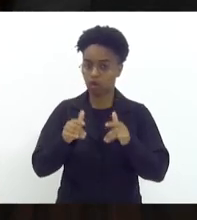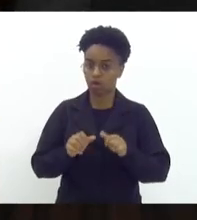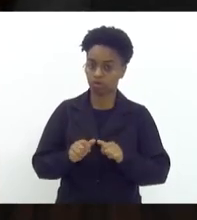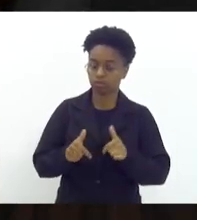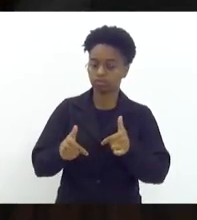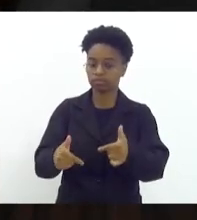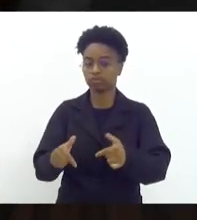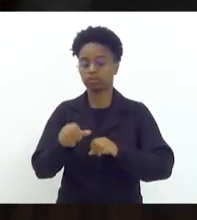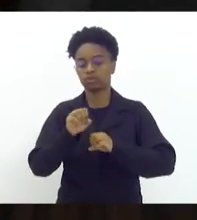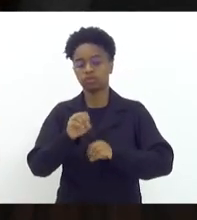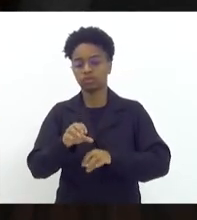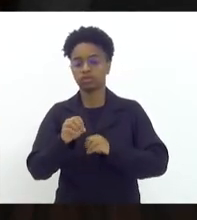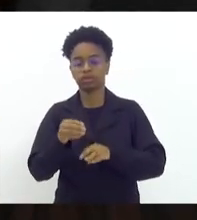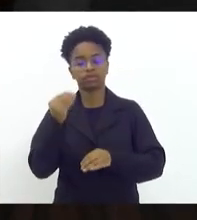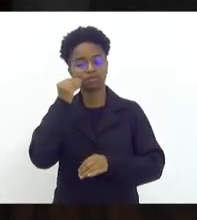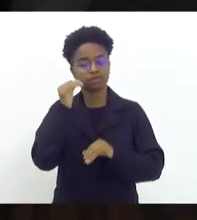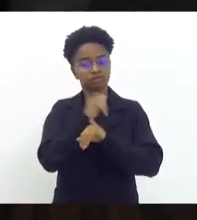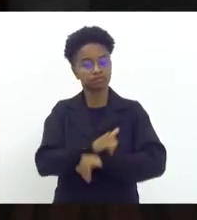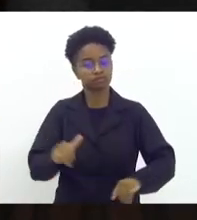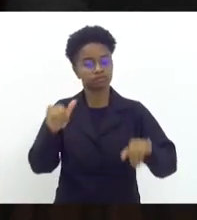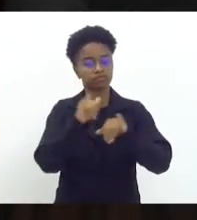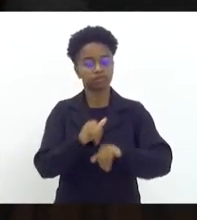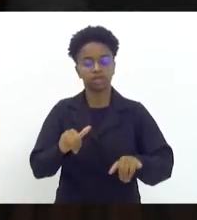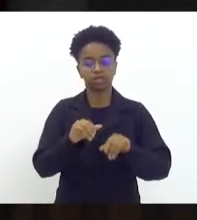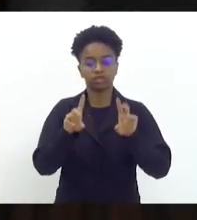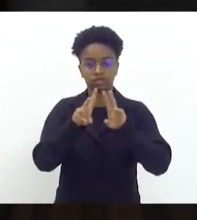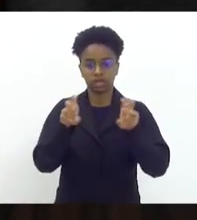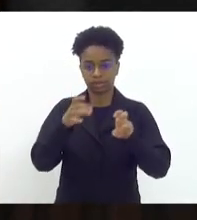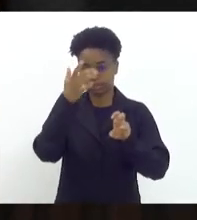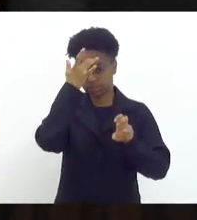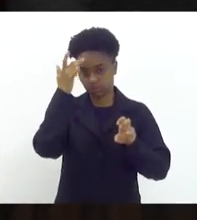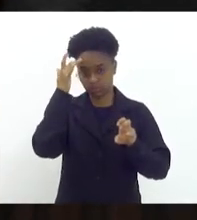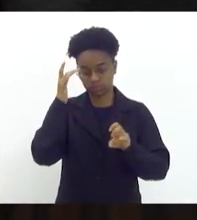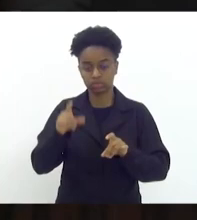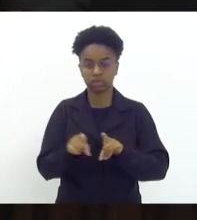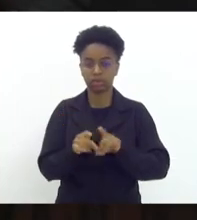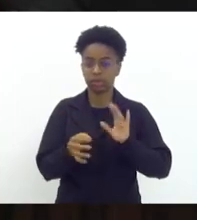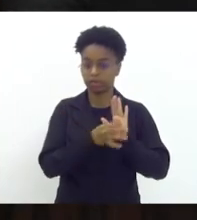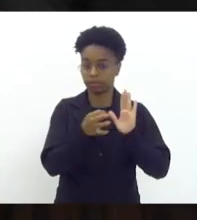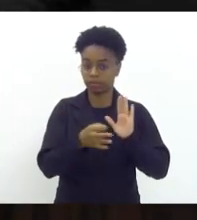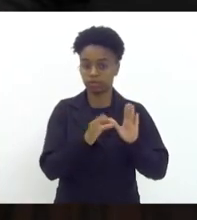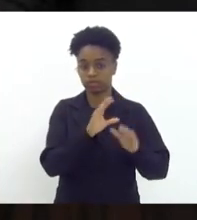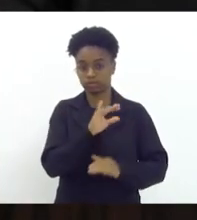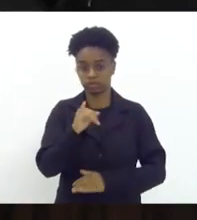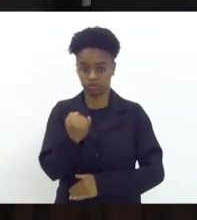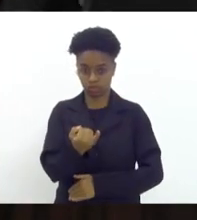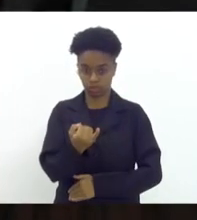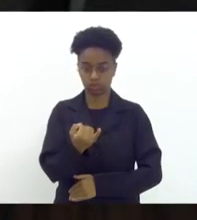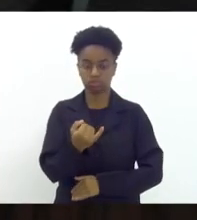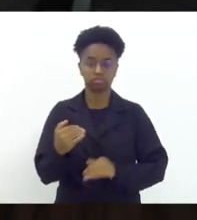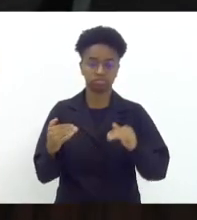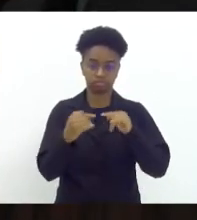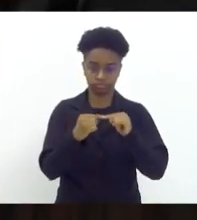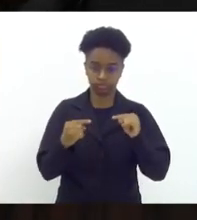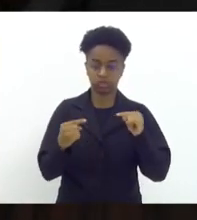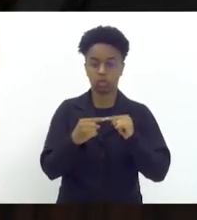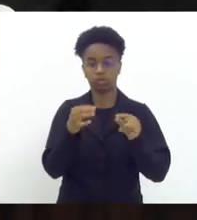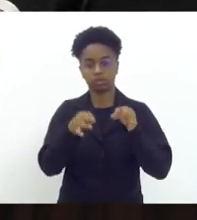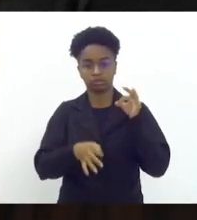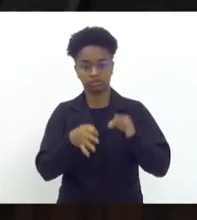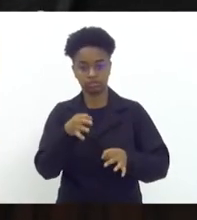educativas para difusão da Saúde Mental pareceres das comissões Constituição e justiça pela juridicidade